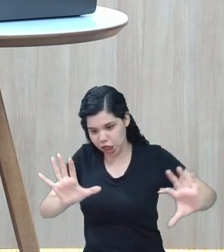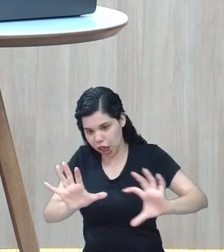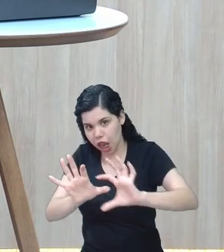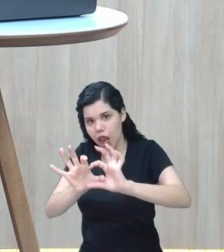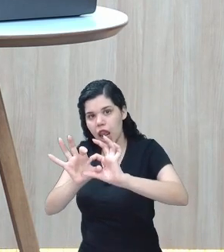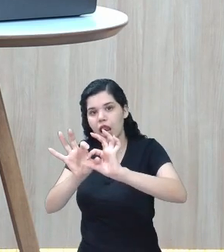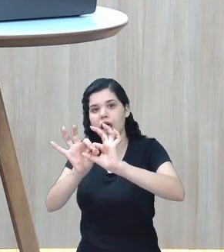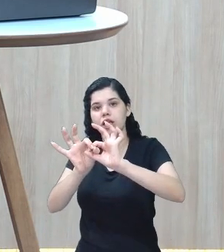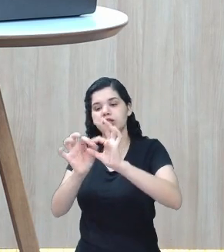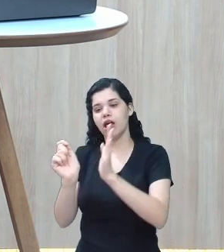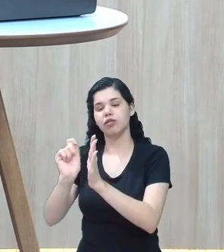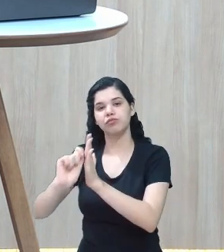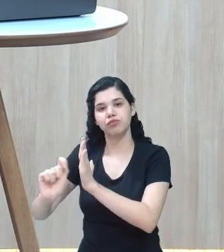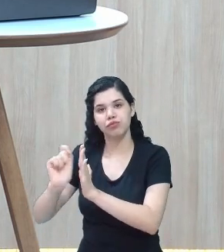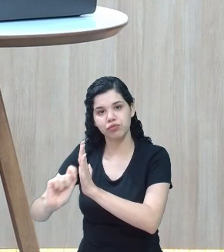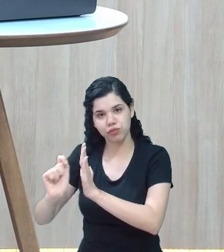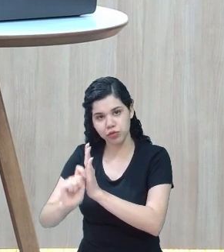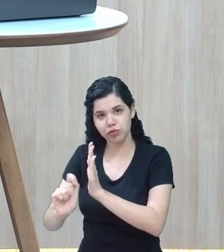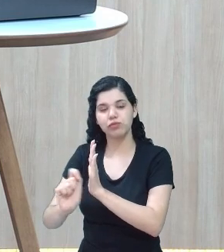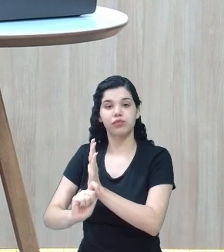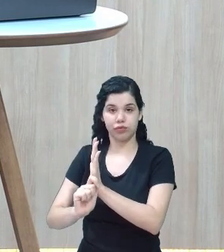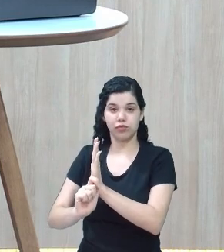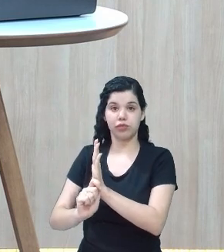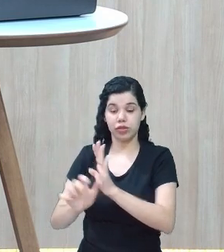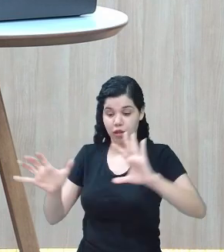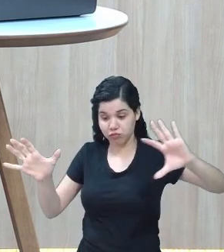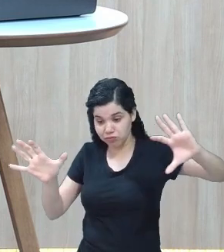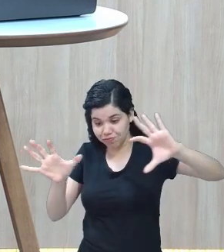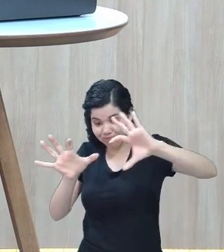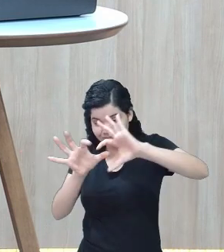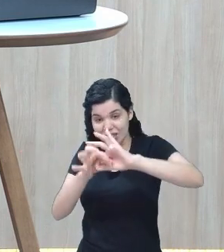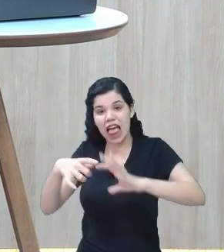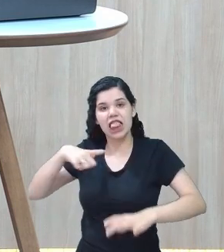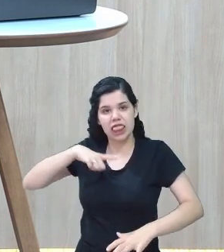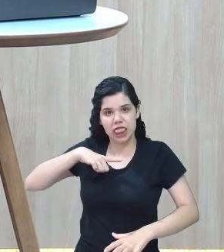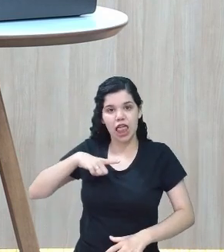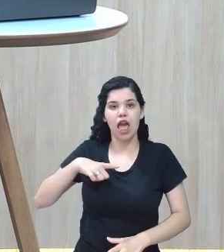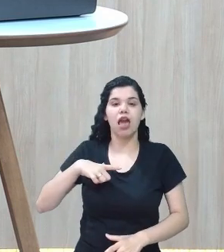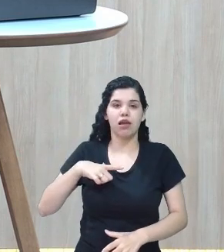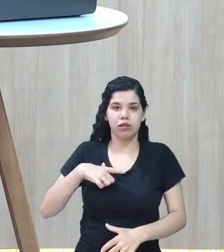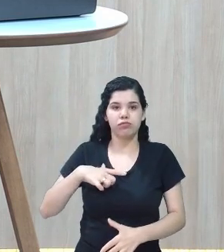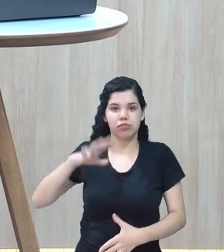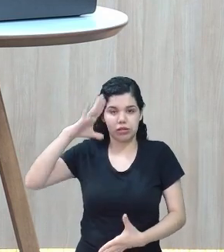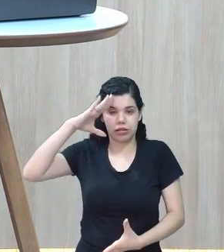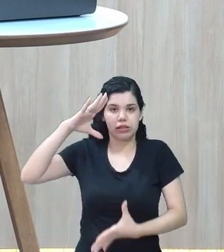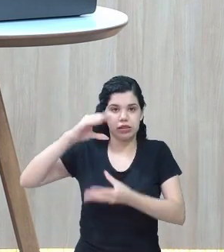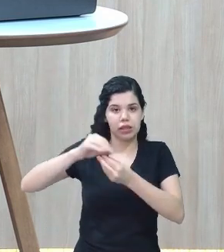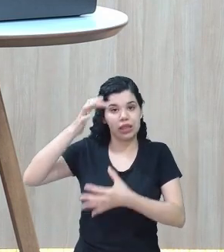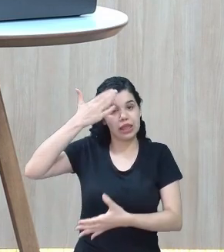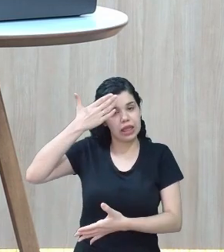associada à escrita ou à fala para juntas elas fazerem sentido.